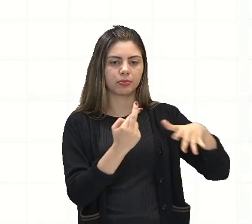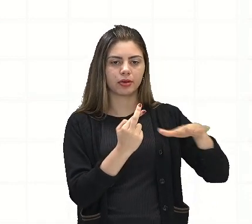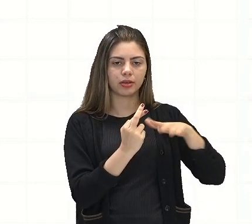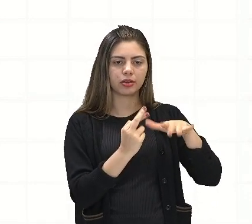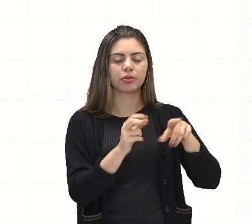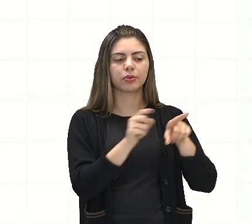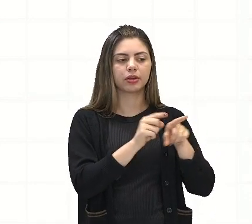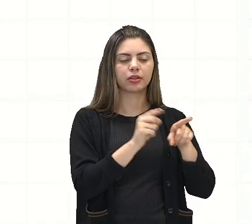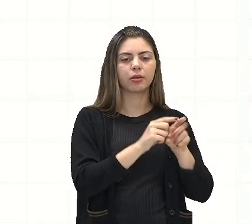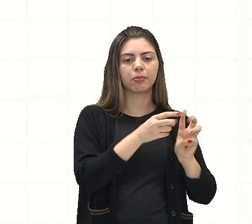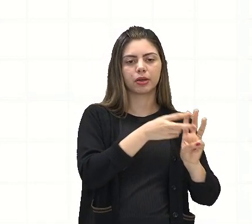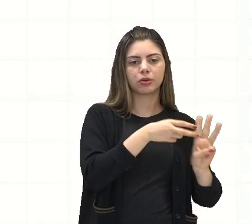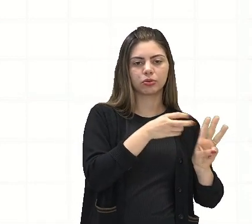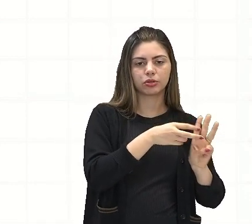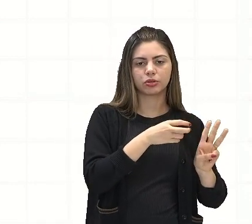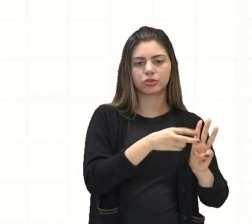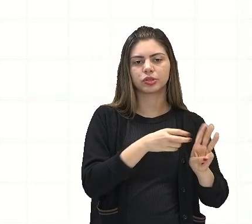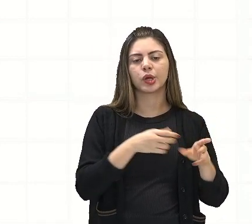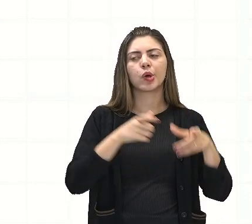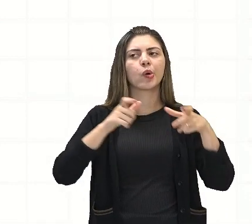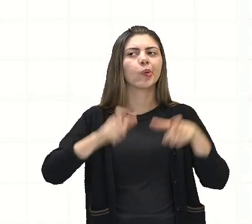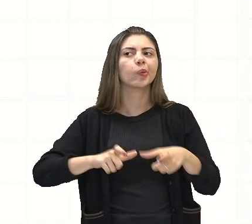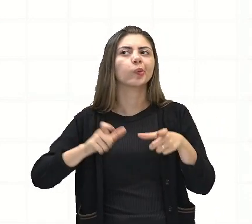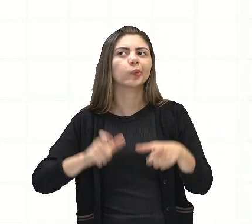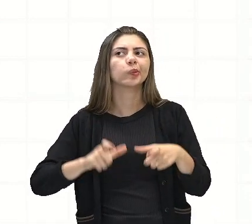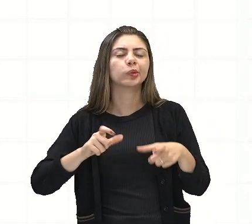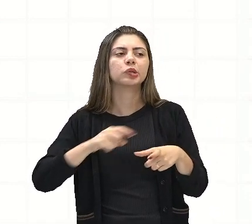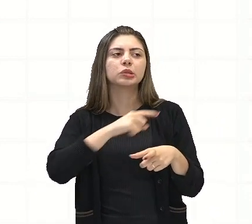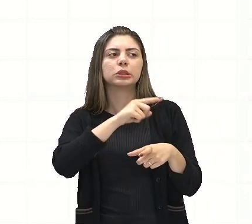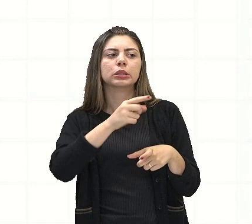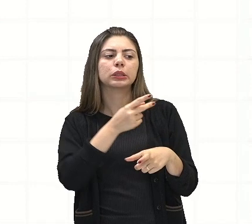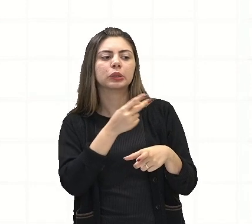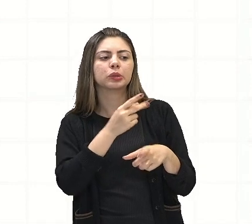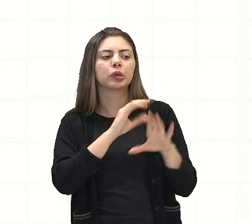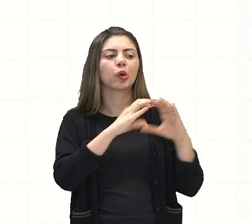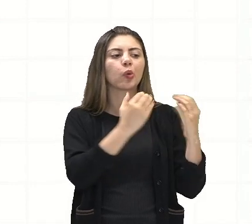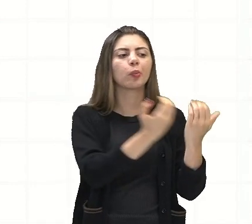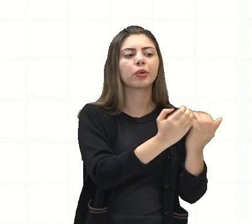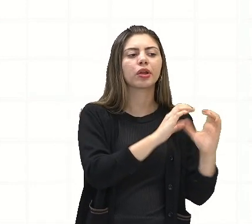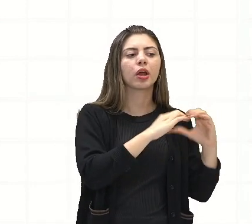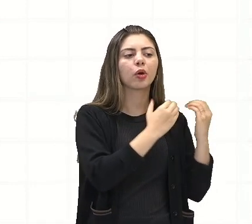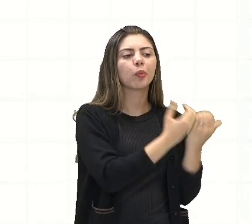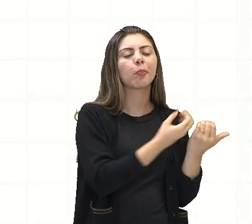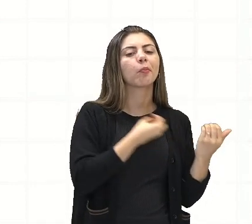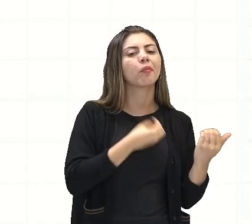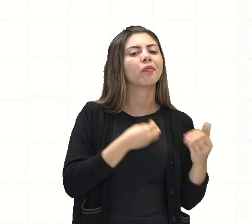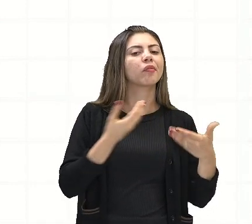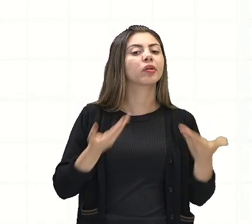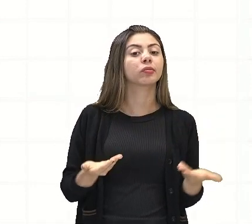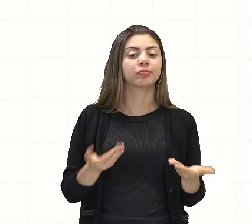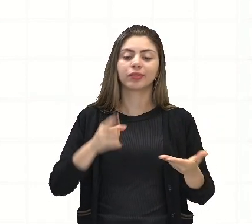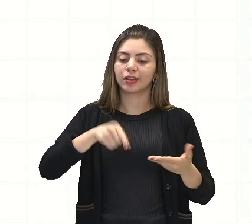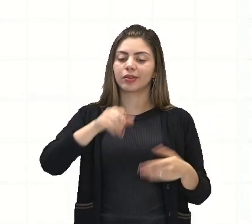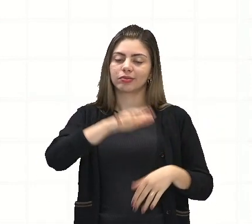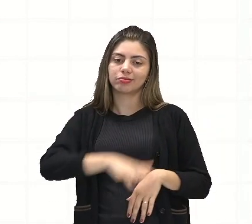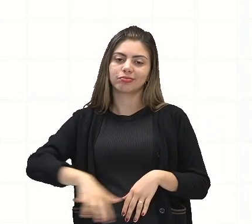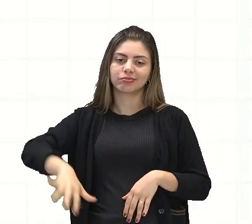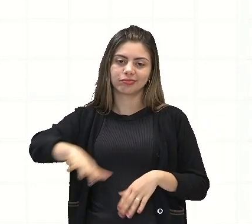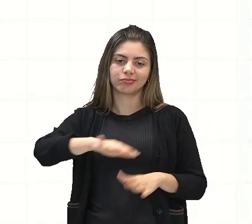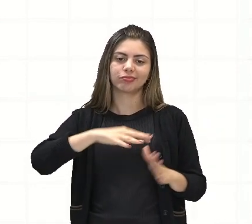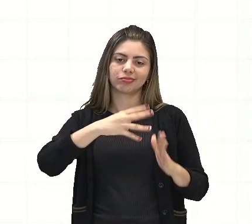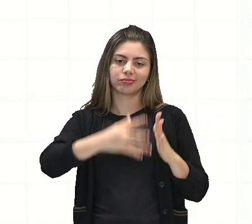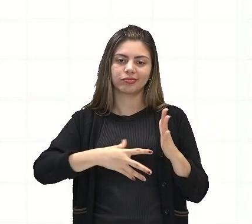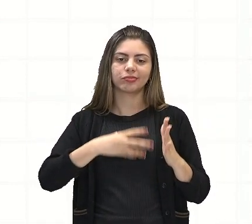indígenas. Qual vai ser a localização, né, dessas comunidades tradicionais? A nossa região, né? A